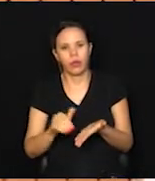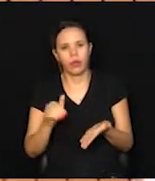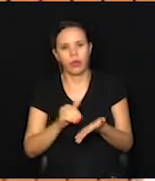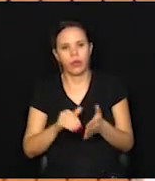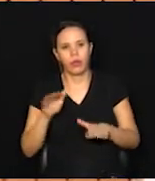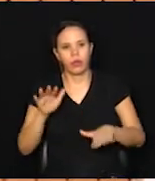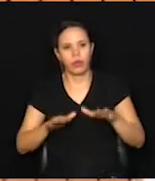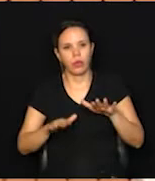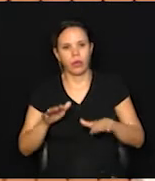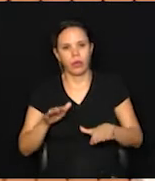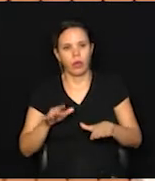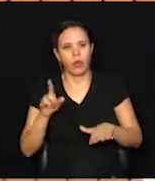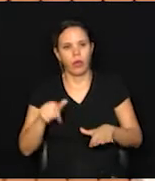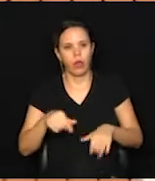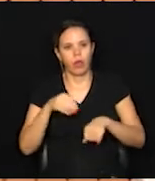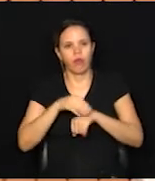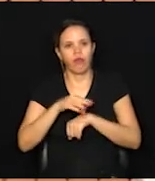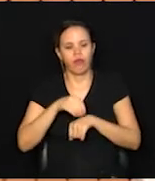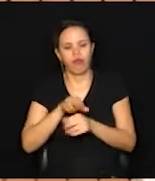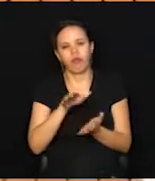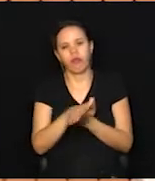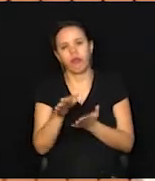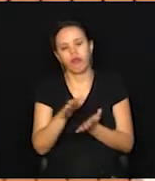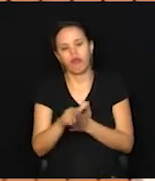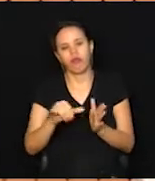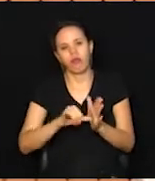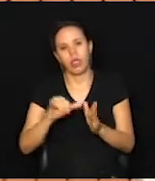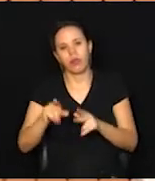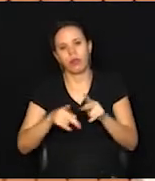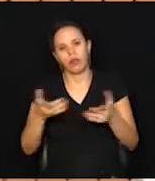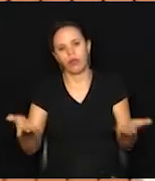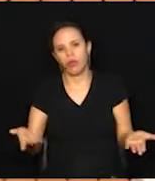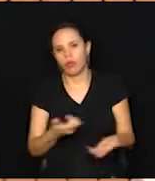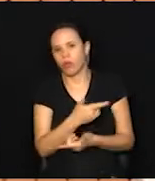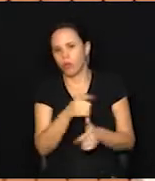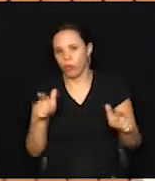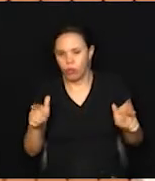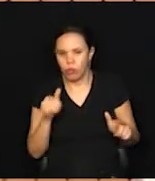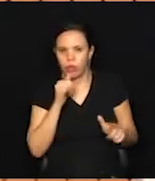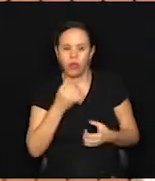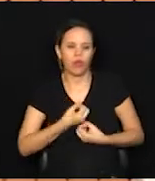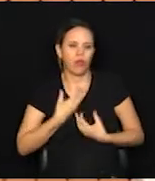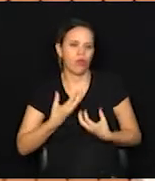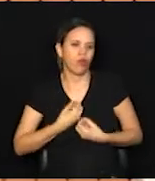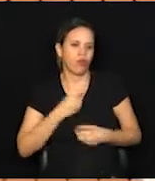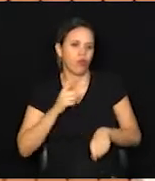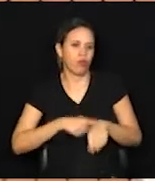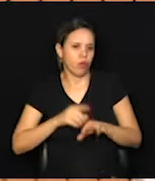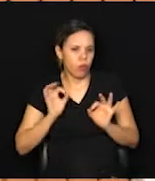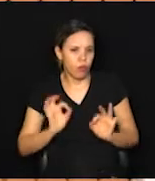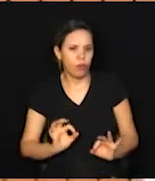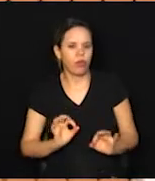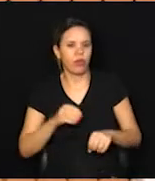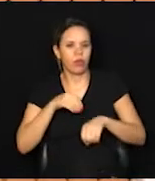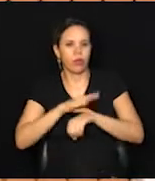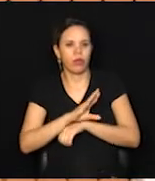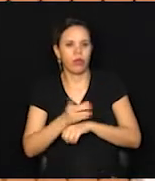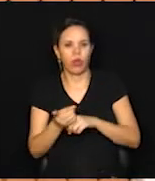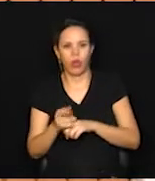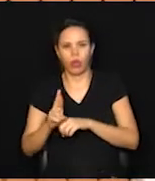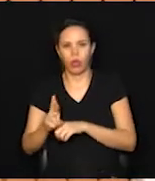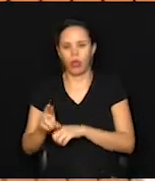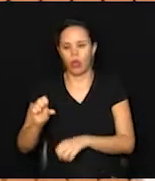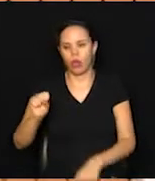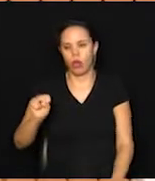vezes ela emite os boletins, mas muitas vezes a população ela não tem a informação em tempo real. Então, vou passar a palavra para o doutor